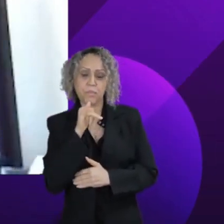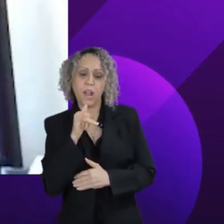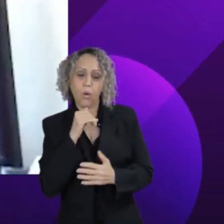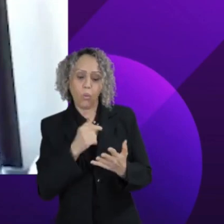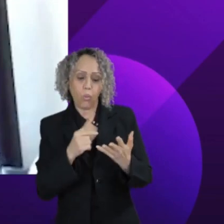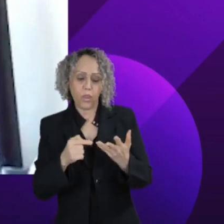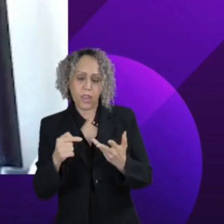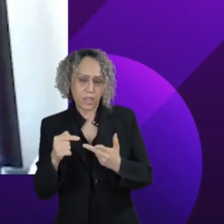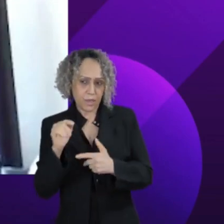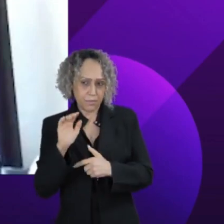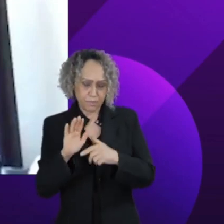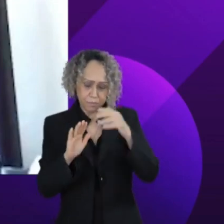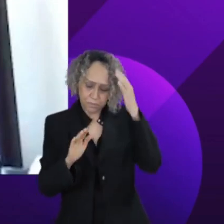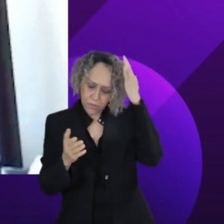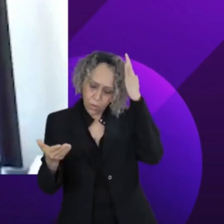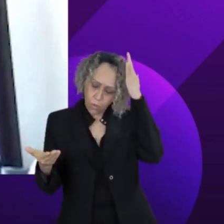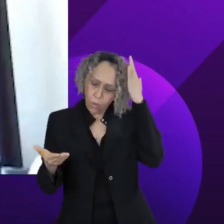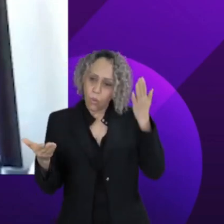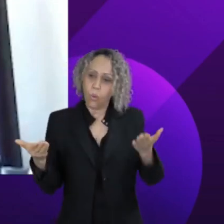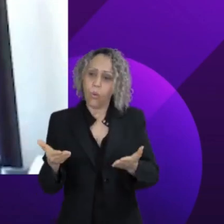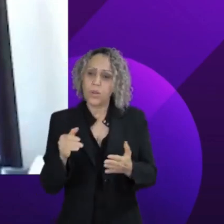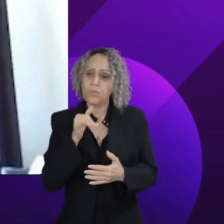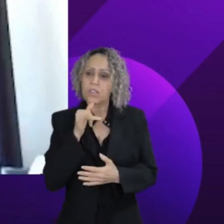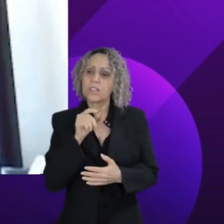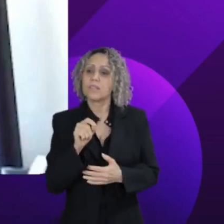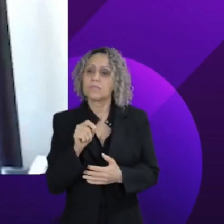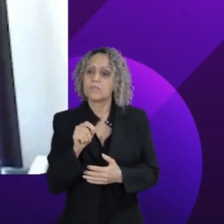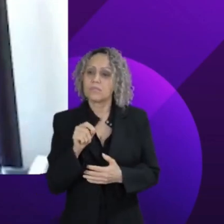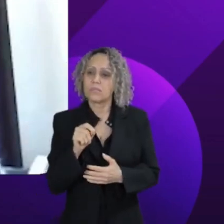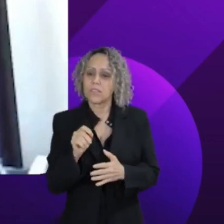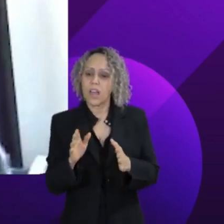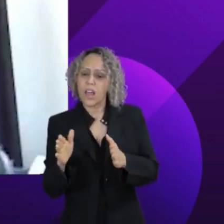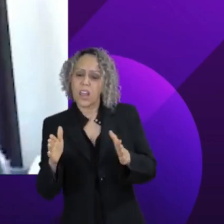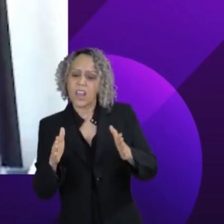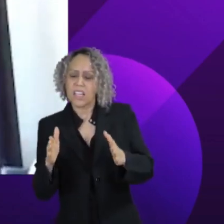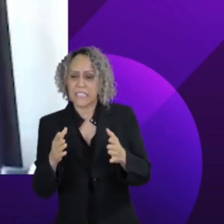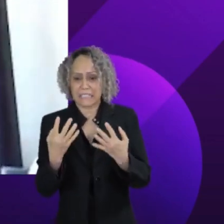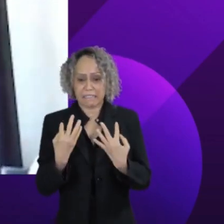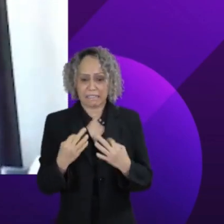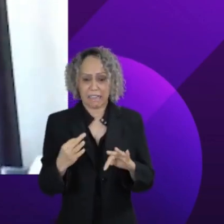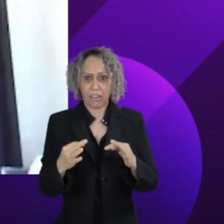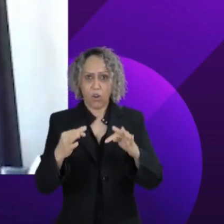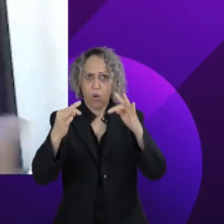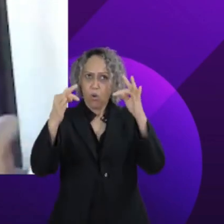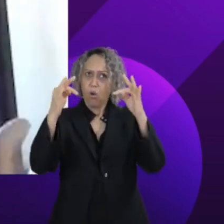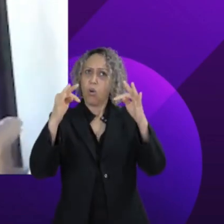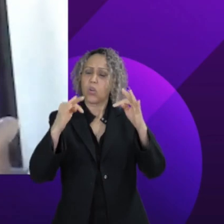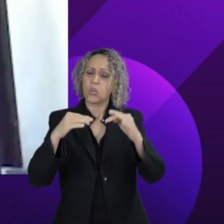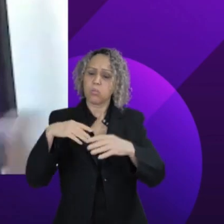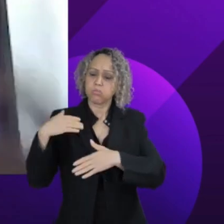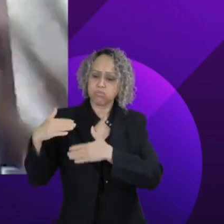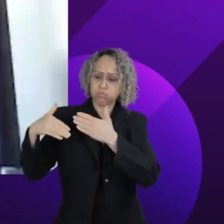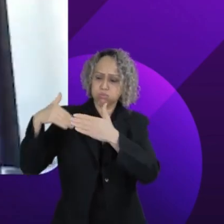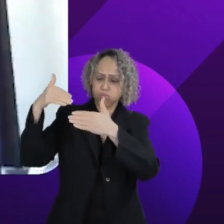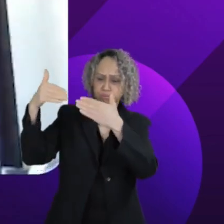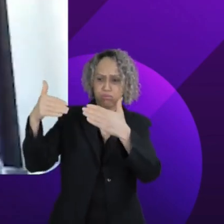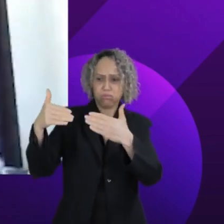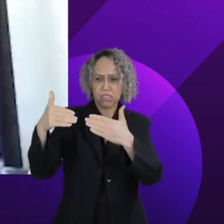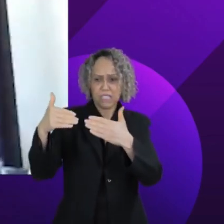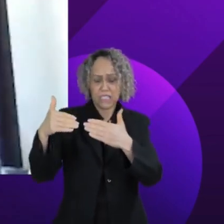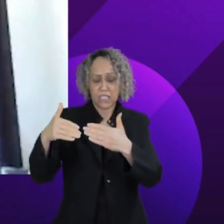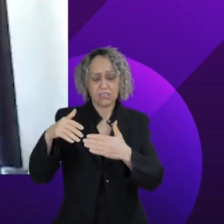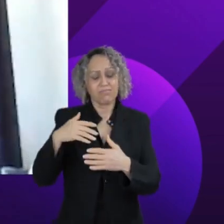Hoje, por exemplo, a gente está passando por uma transição tecnológica, passando por uma transição em